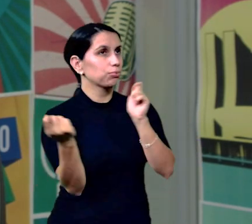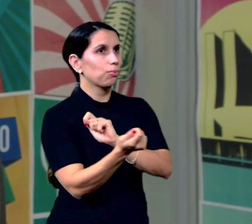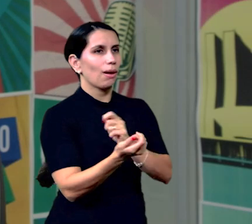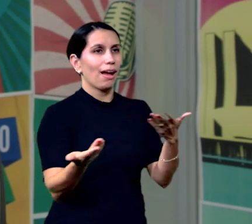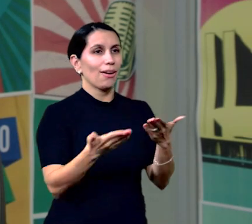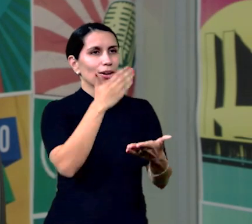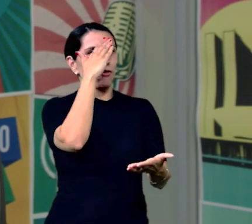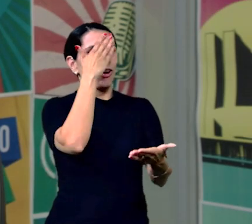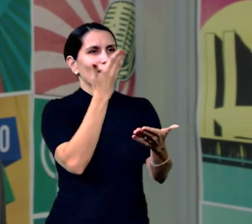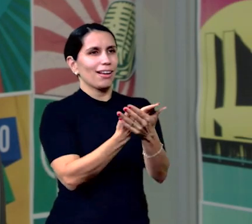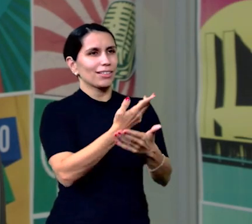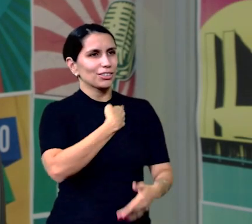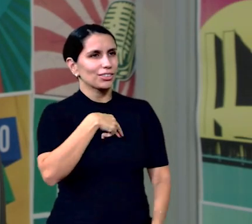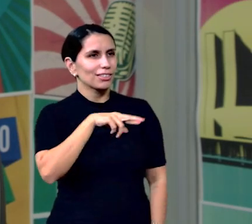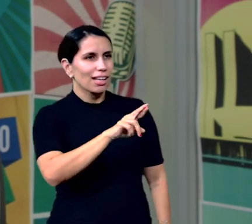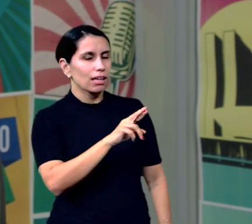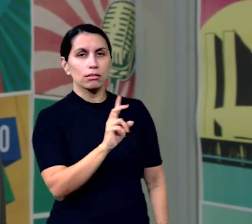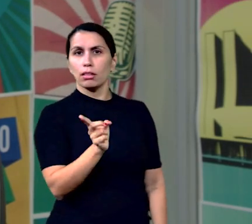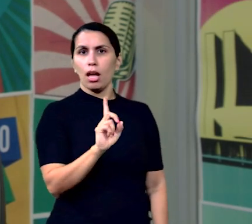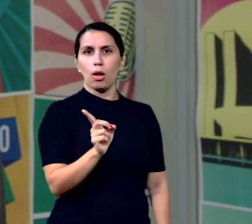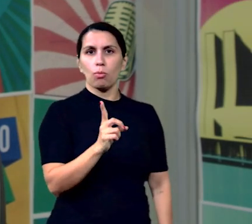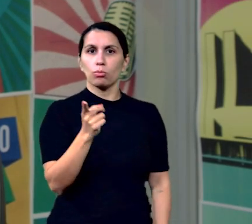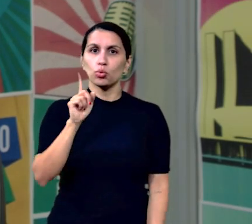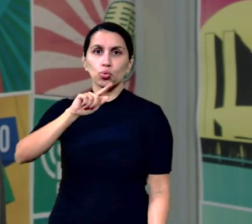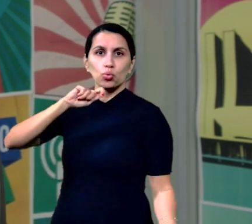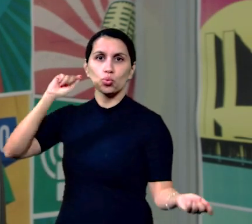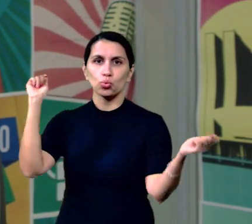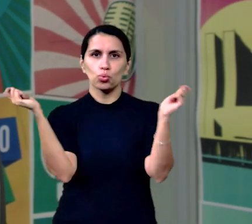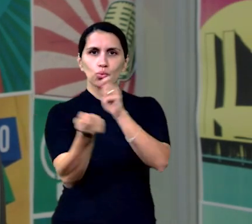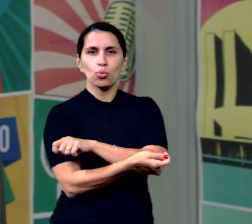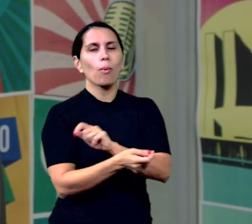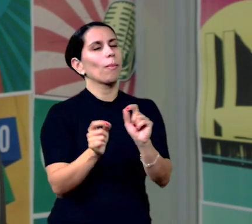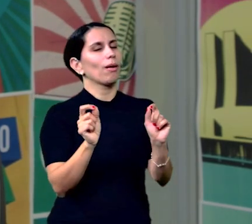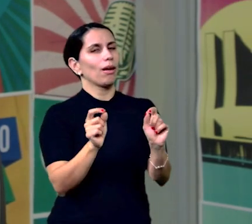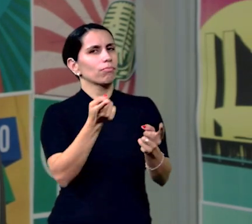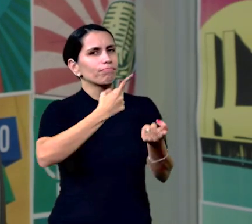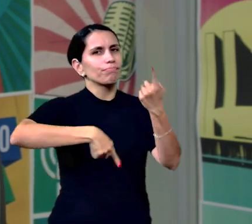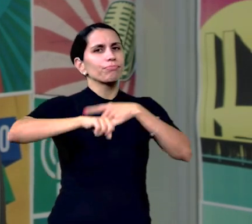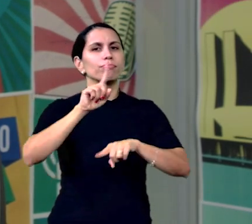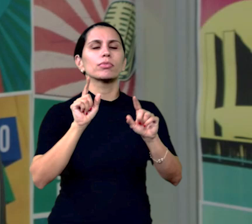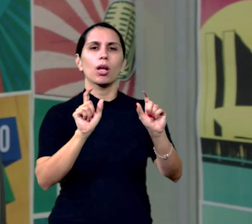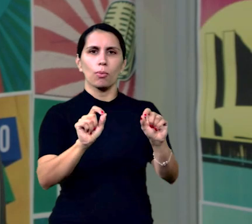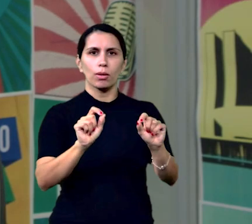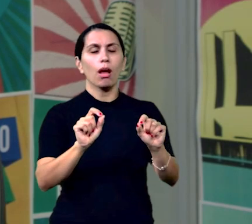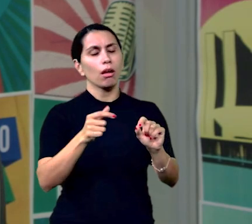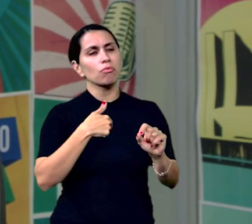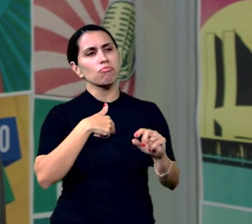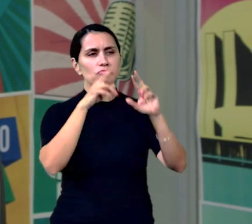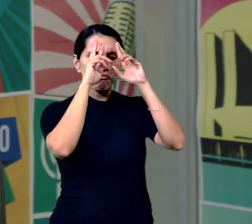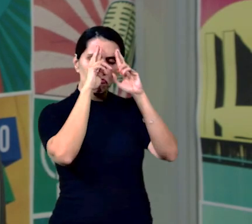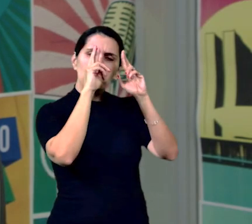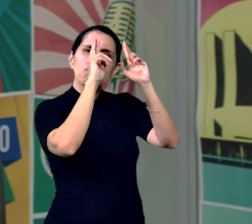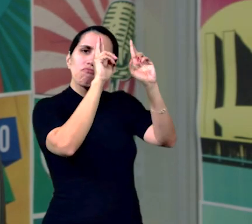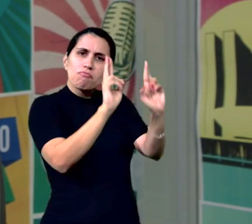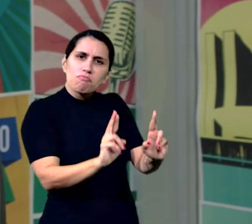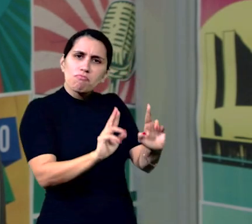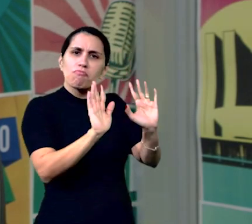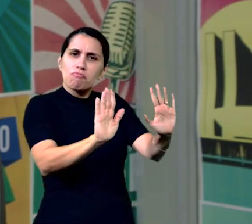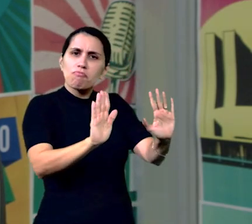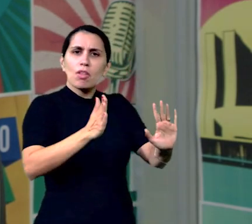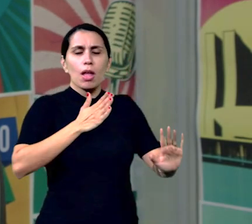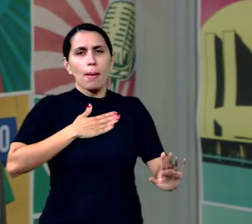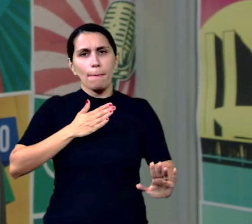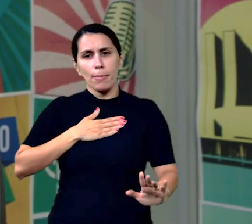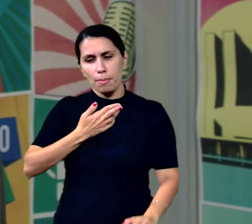naquela religião, só vai Uhum. dizer que eu vou passar a respeitar aquela religião e vou continuar seguindo a minha vida, crendo na minha religião ou